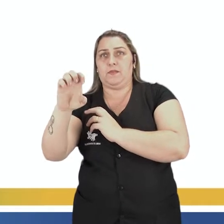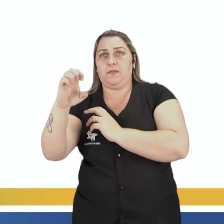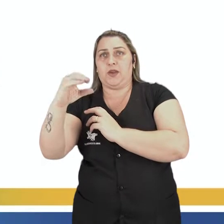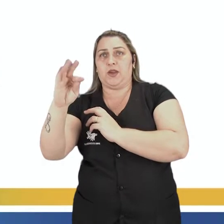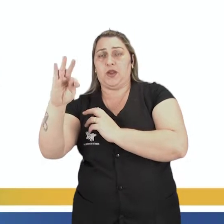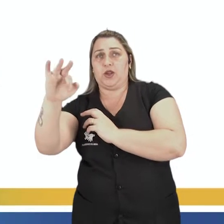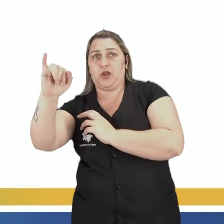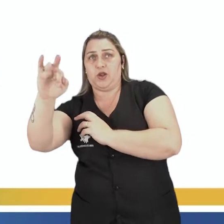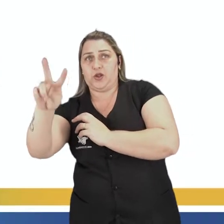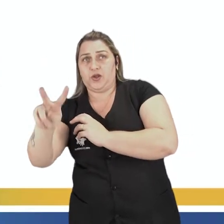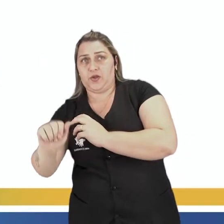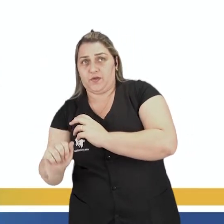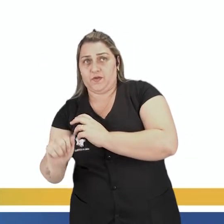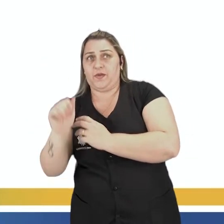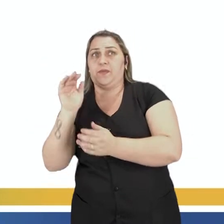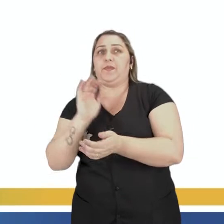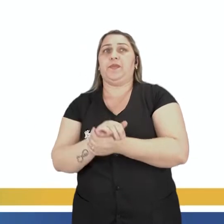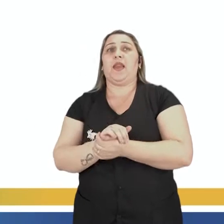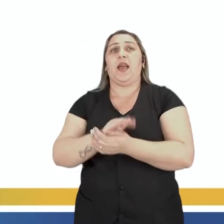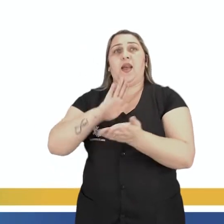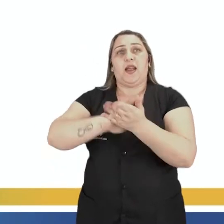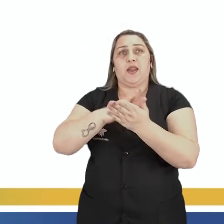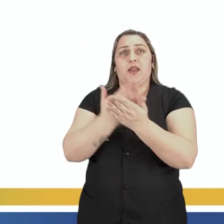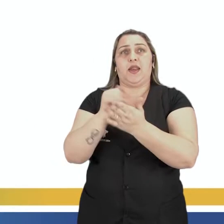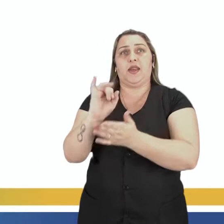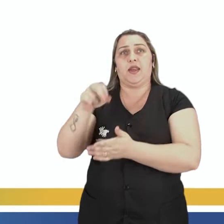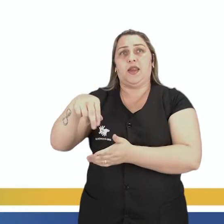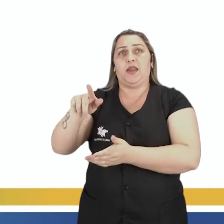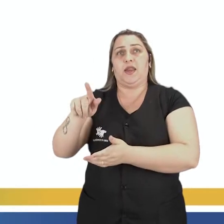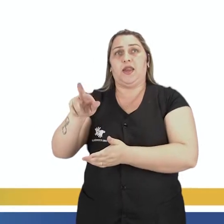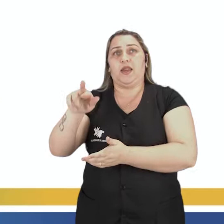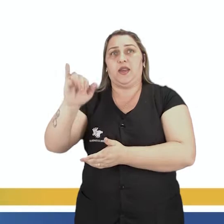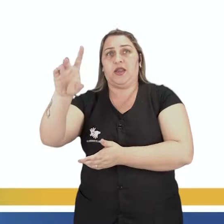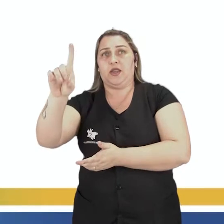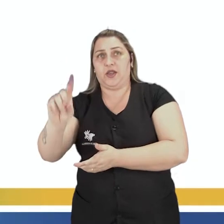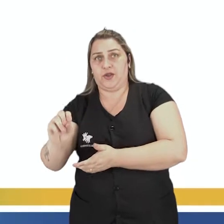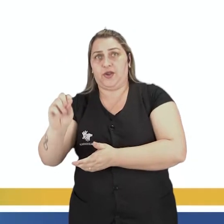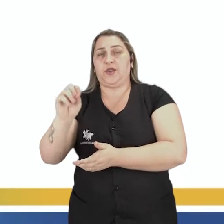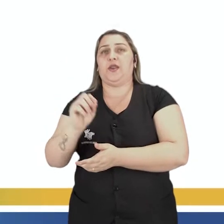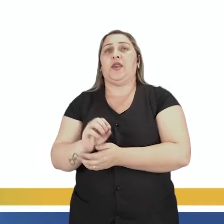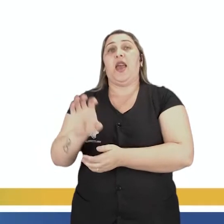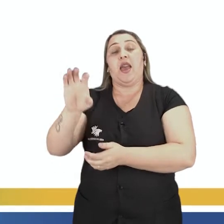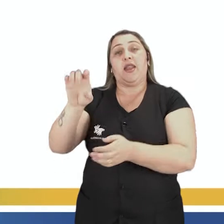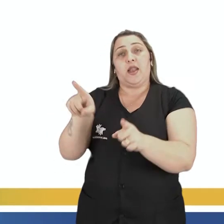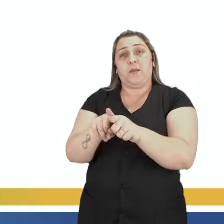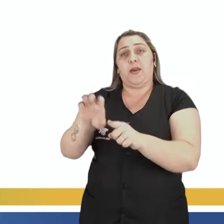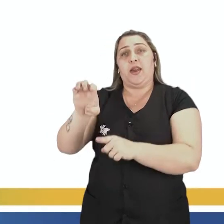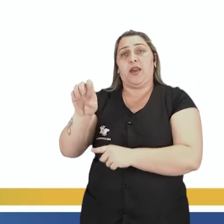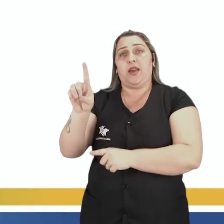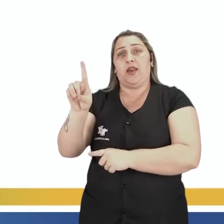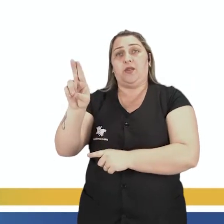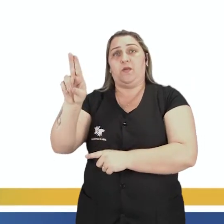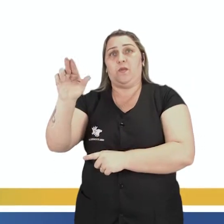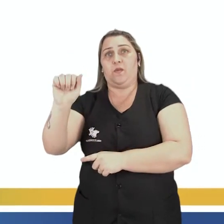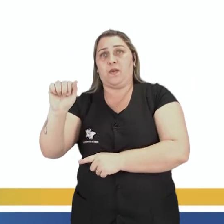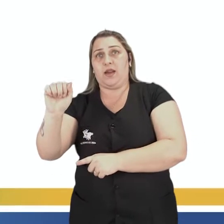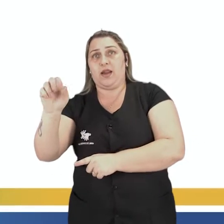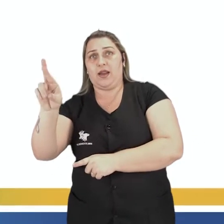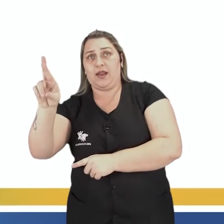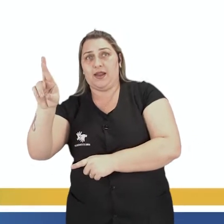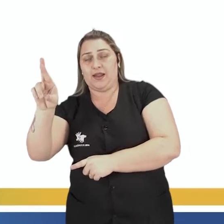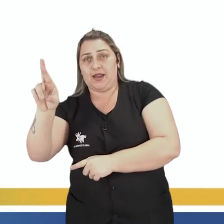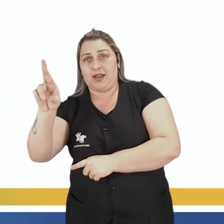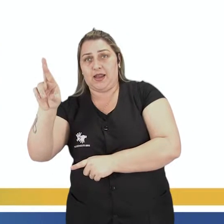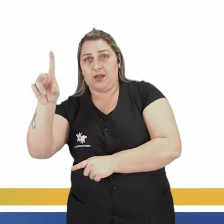Ingrid Dormian Coldella e de Eduardo Amos, improvisação para o teatro e o jogo do livro do